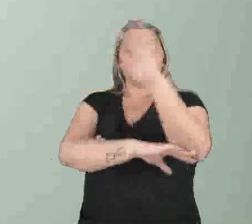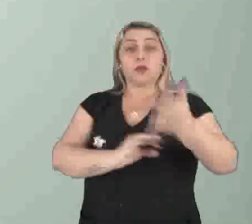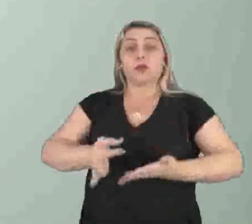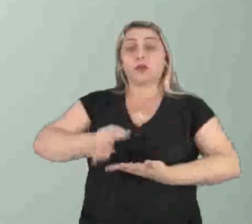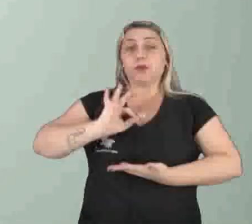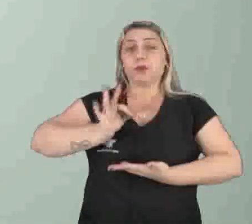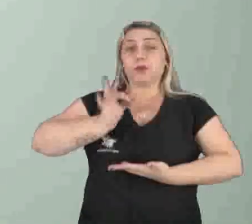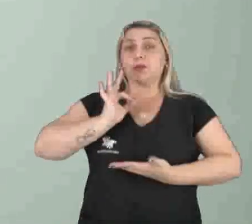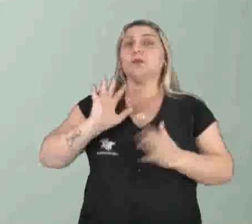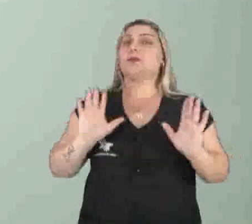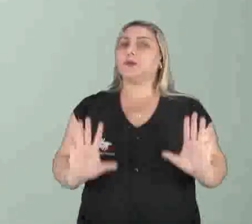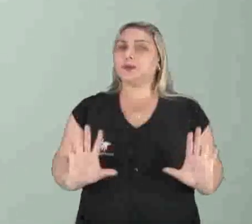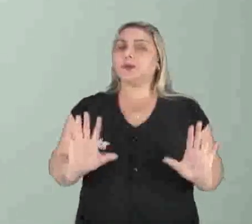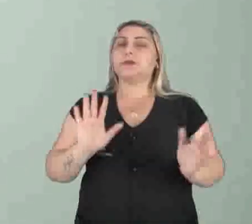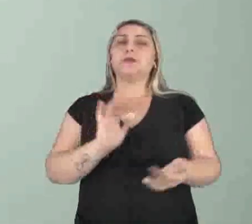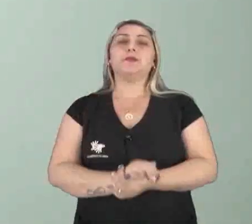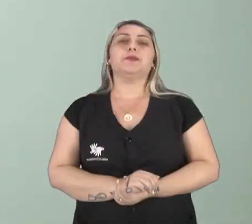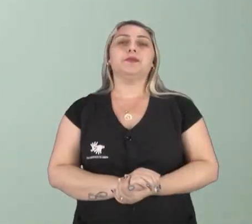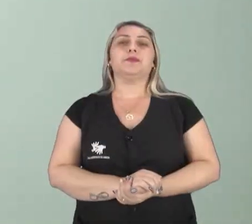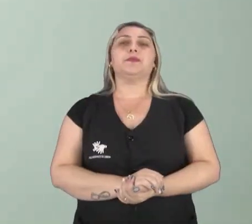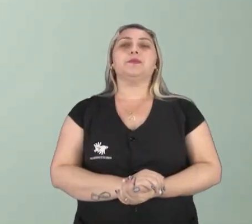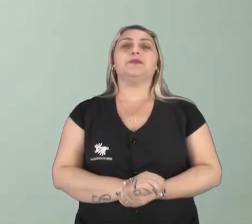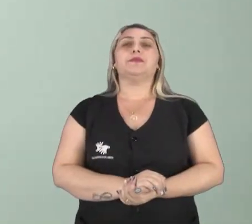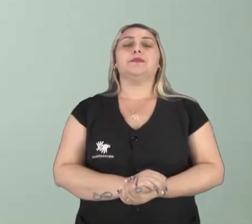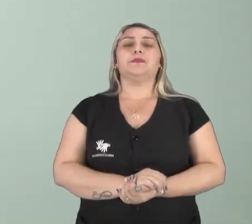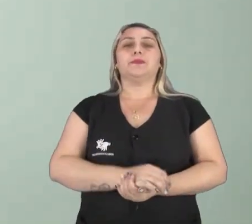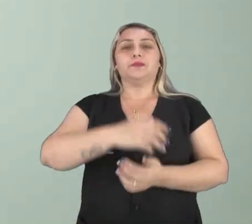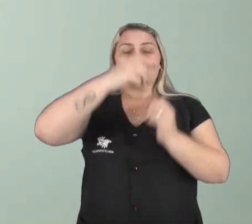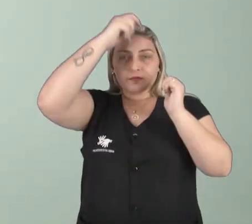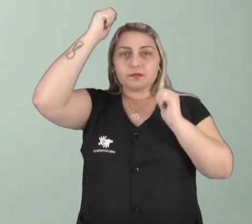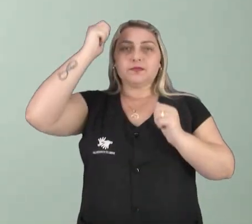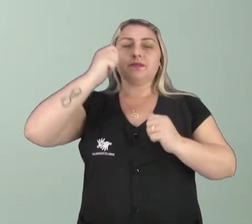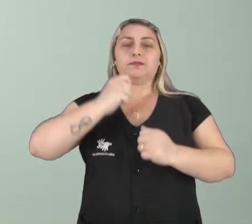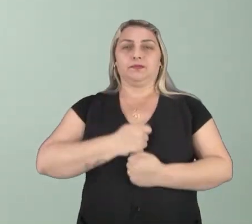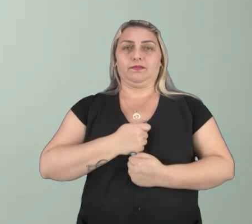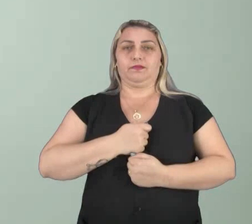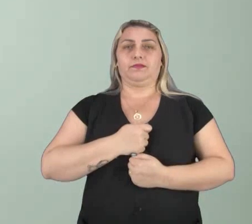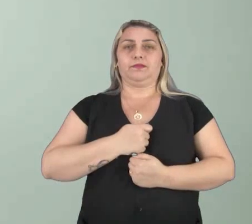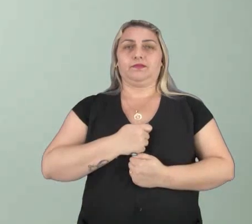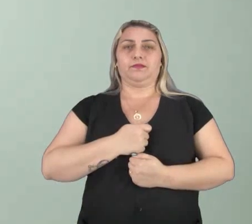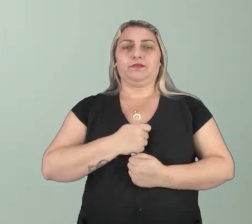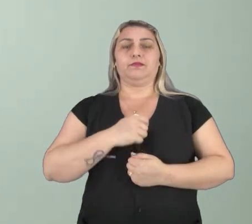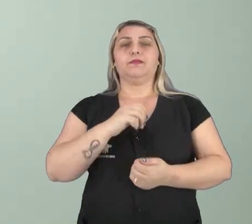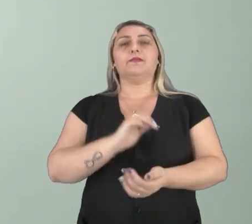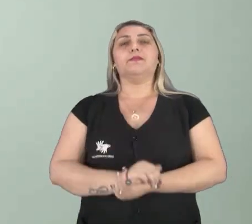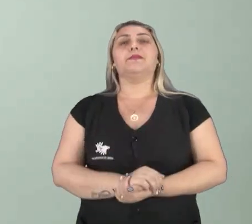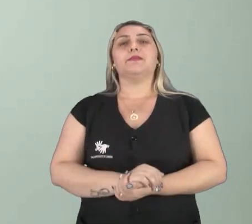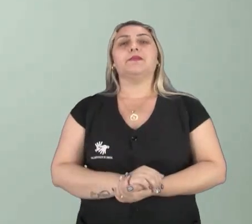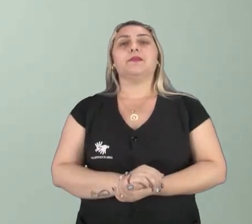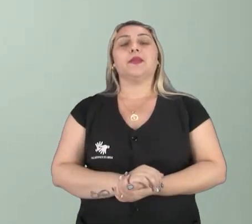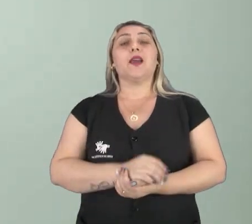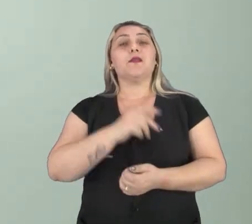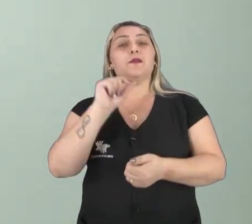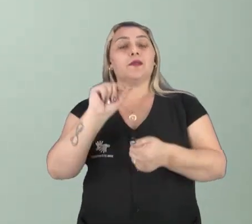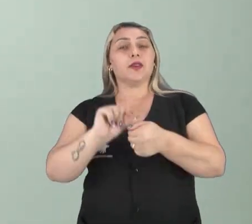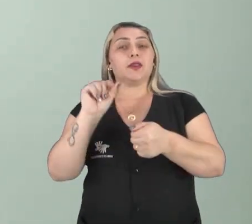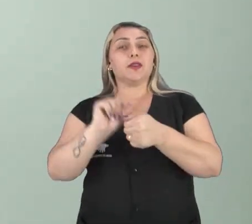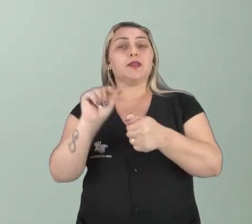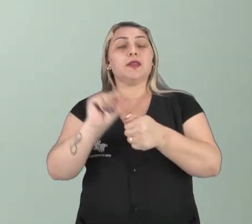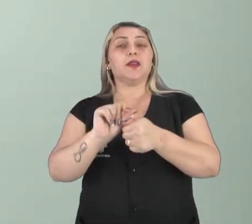que estavam lá no café. Tá? Eles tiraram o chapéu maquinalmente. Por isso que é restritiva. Está fazendo ali